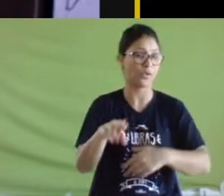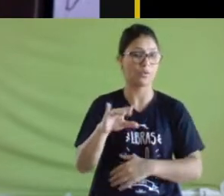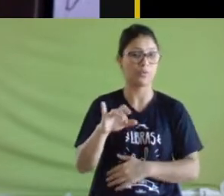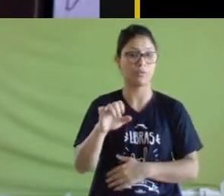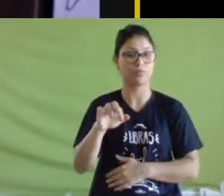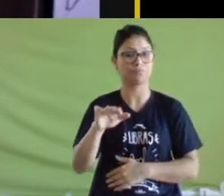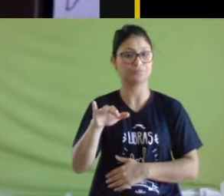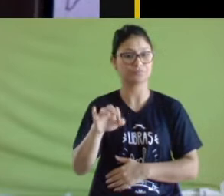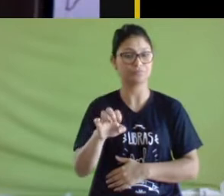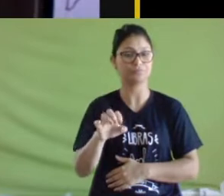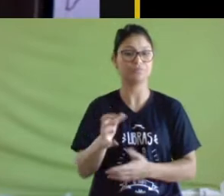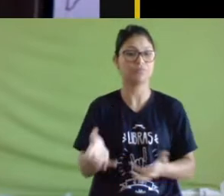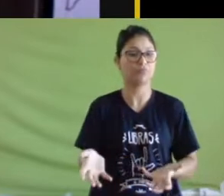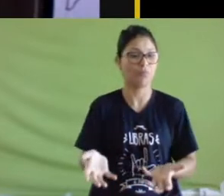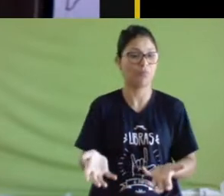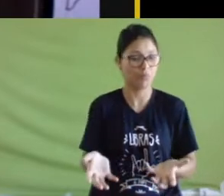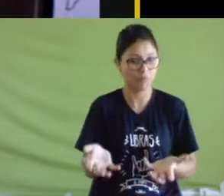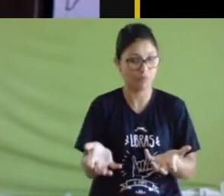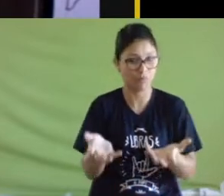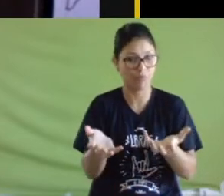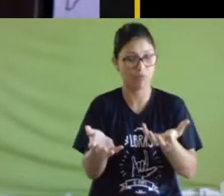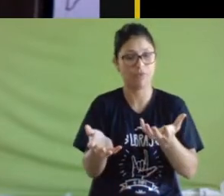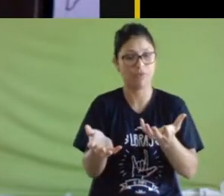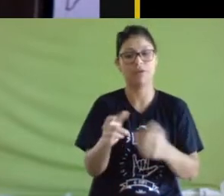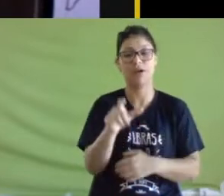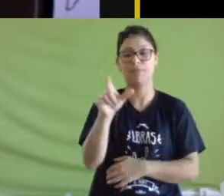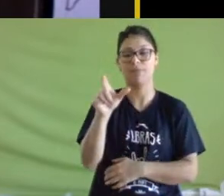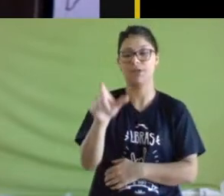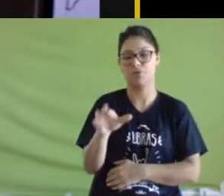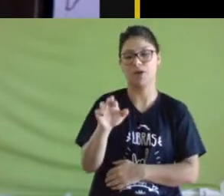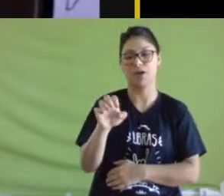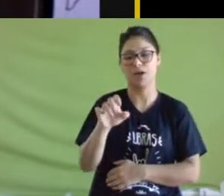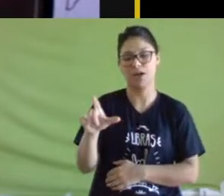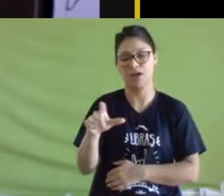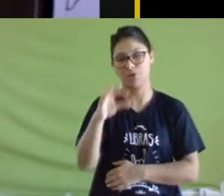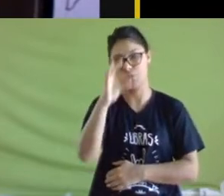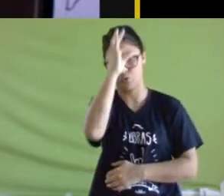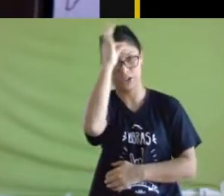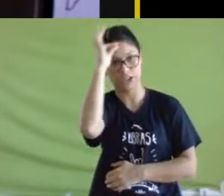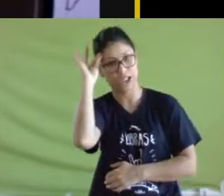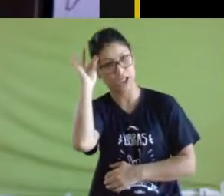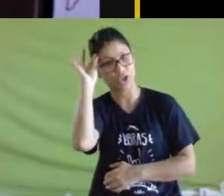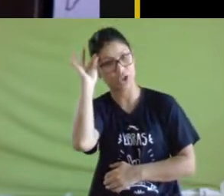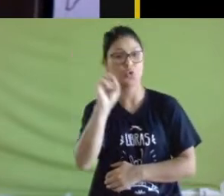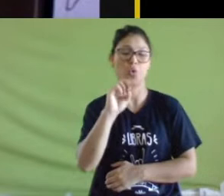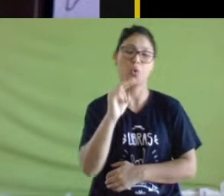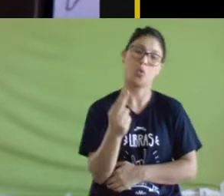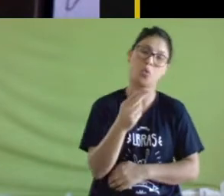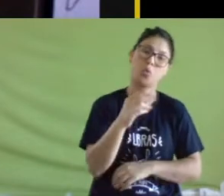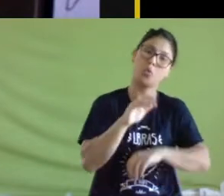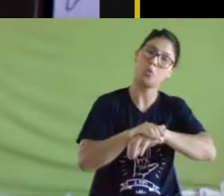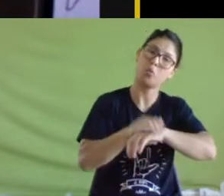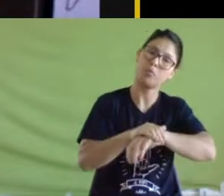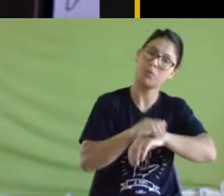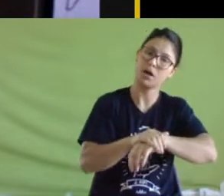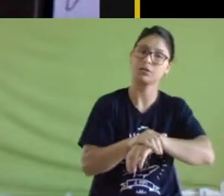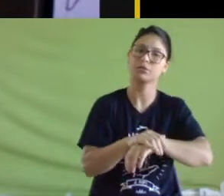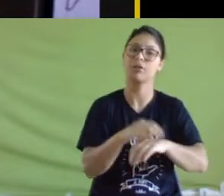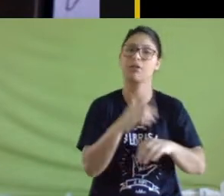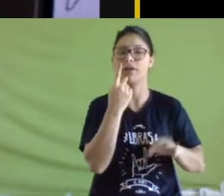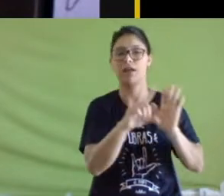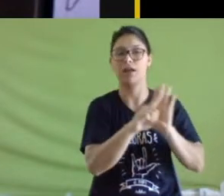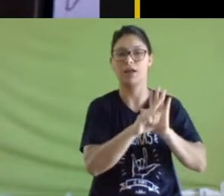das motivações do réu, como inocente ou como culpado. A gente fala das leis que existem,